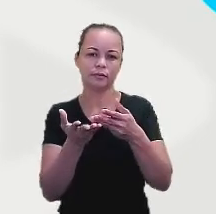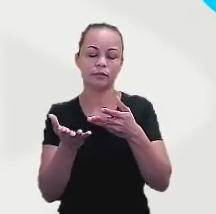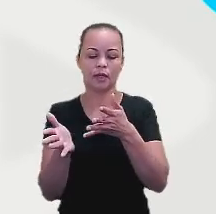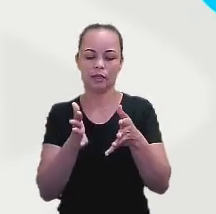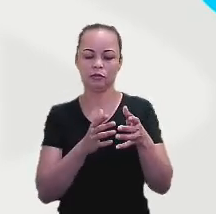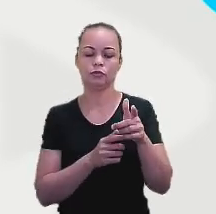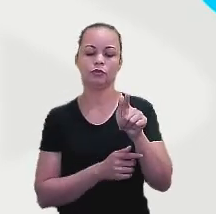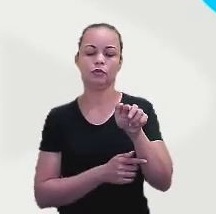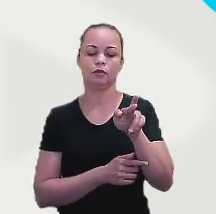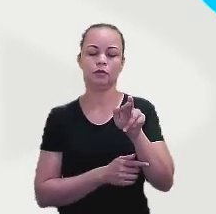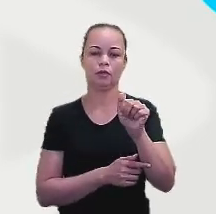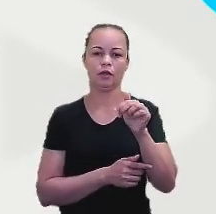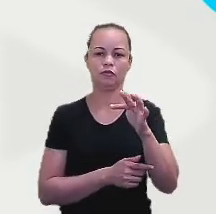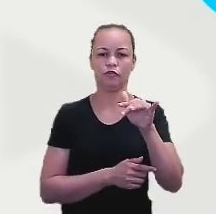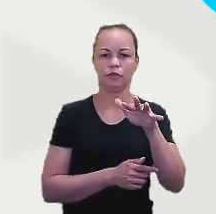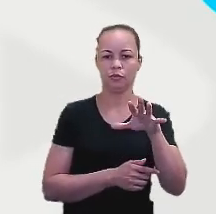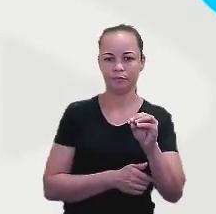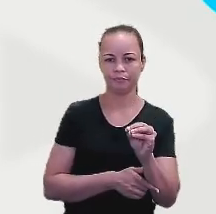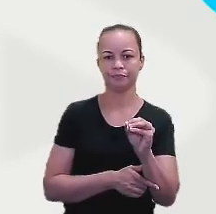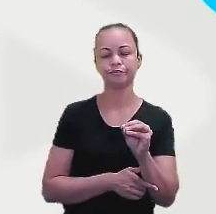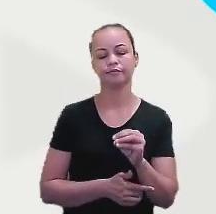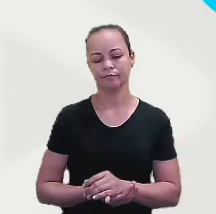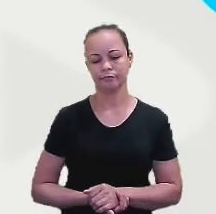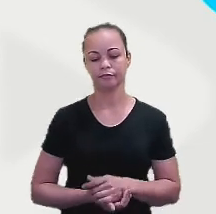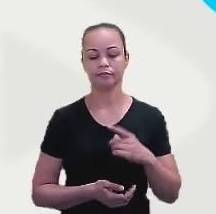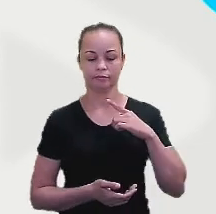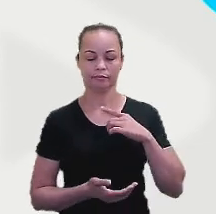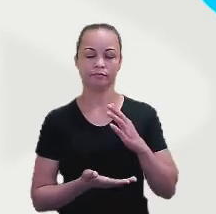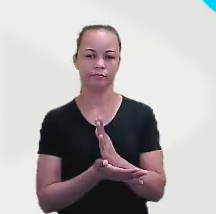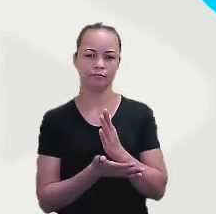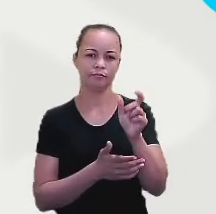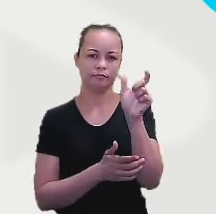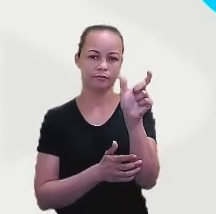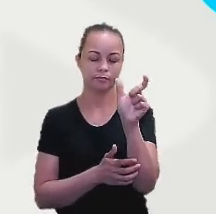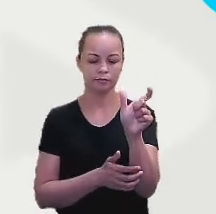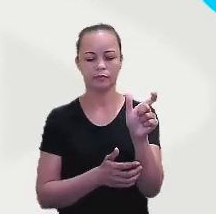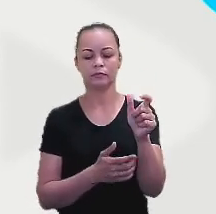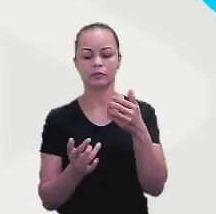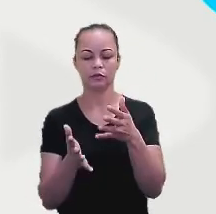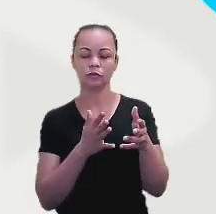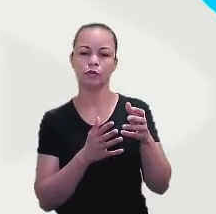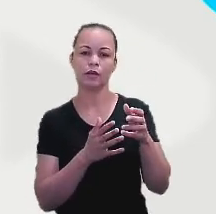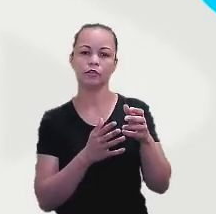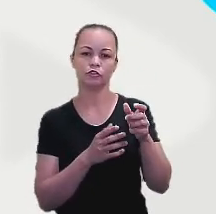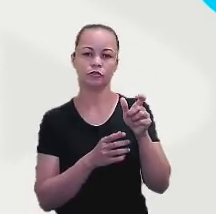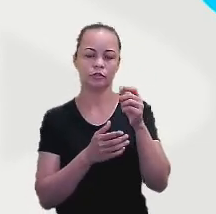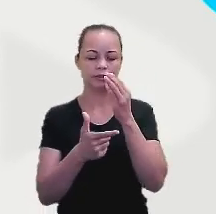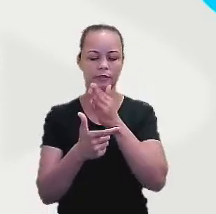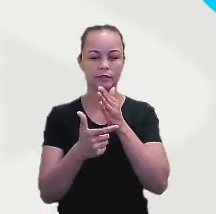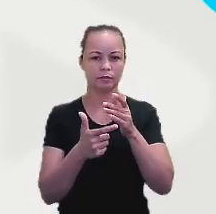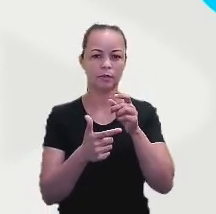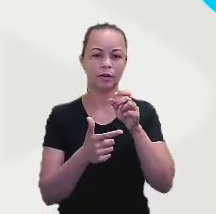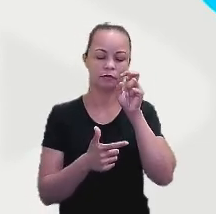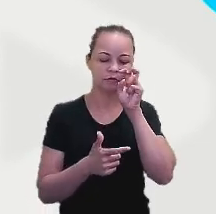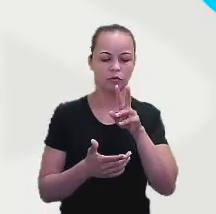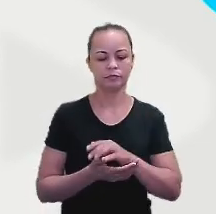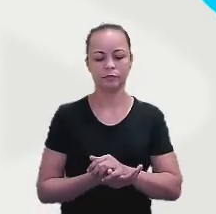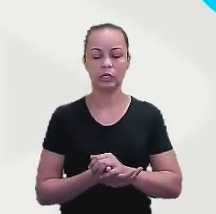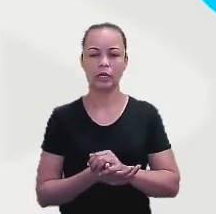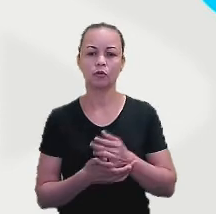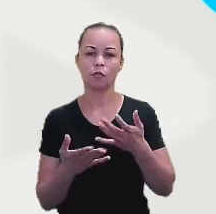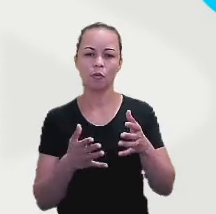Ó. No caso aqui, temos algumas palavras com as suas sílabas tônicas destacadas. Então, maracujá, a gente